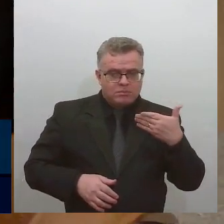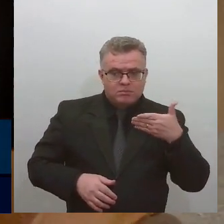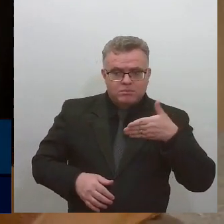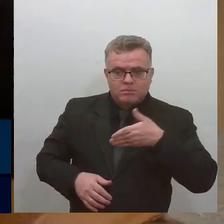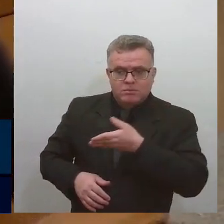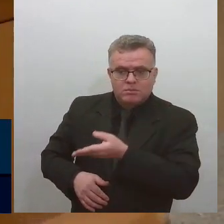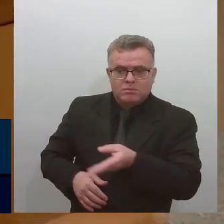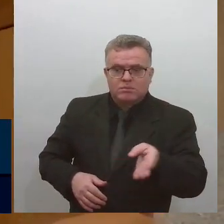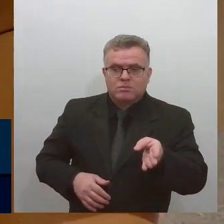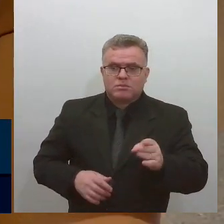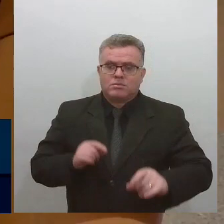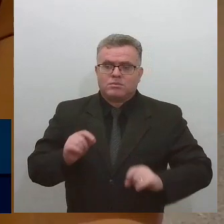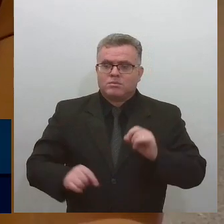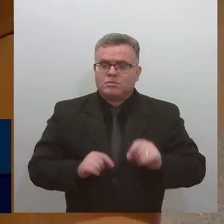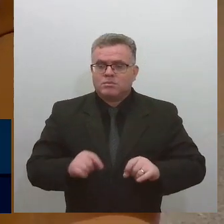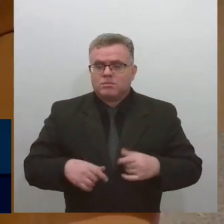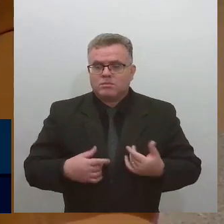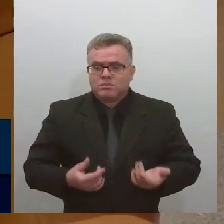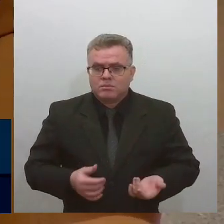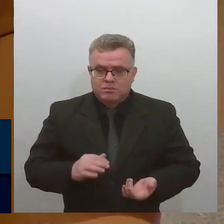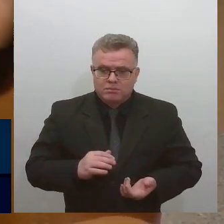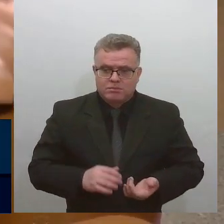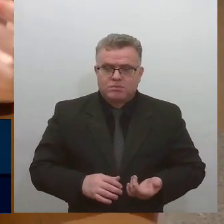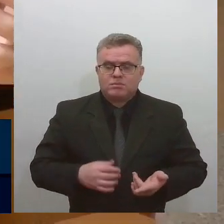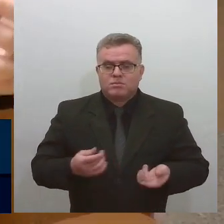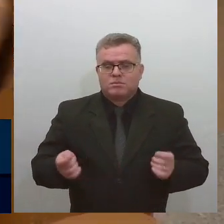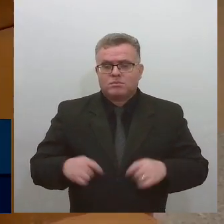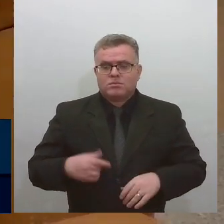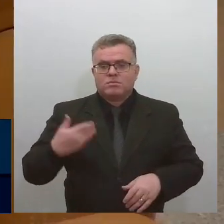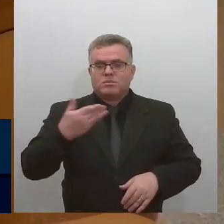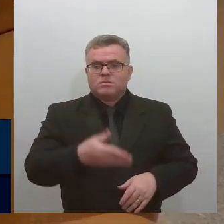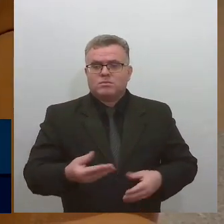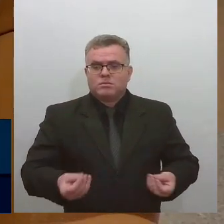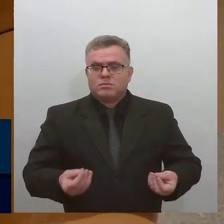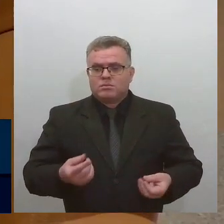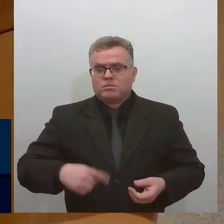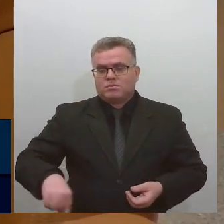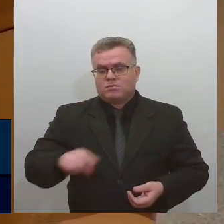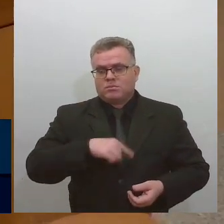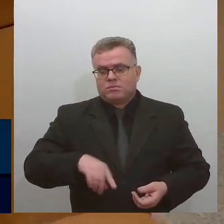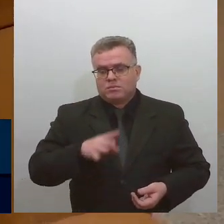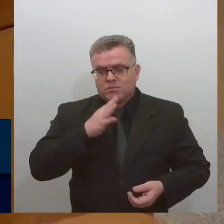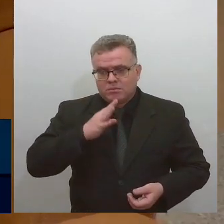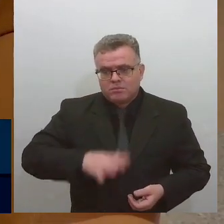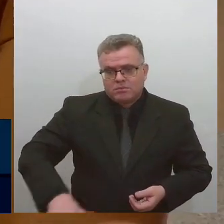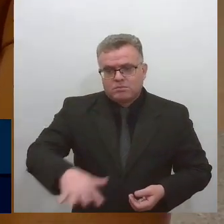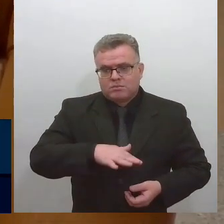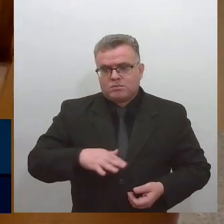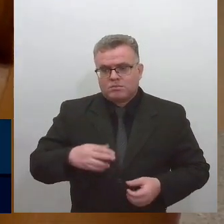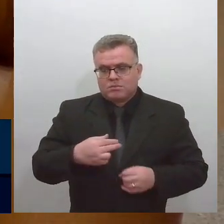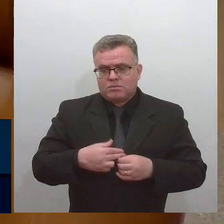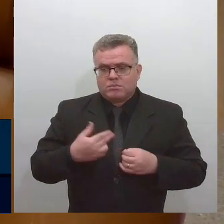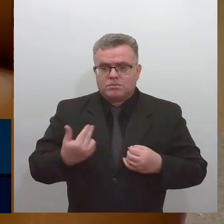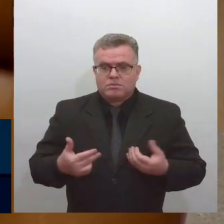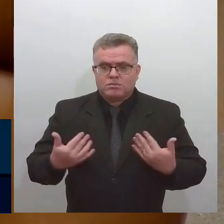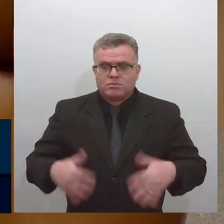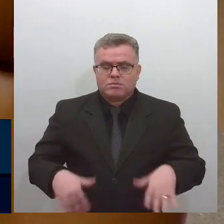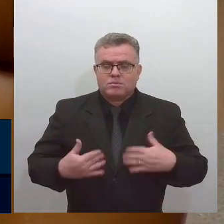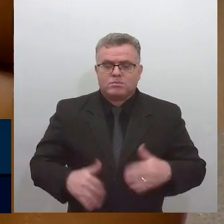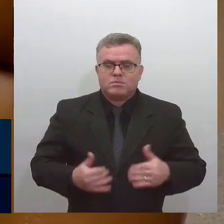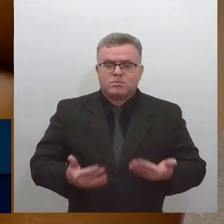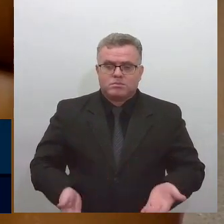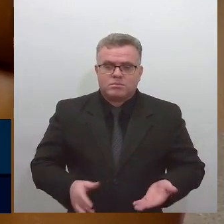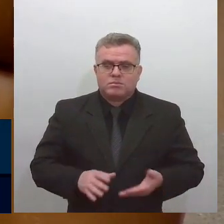e essa região pra gente poder ir para todo mundo saber da nossa cidade né Não só aqui da ban como eu falei como